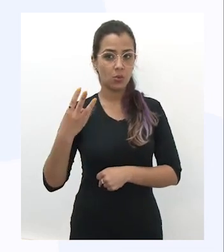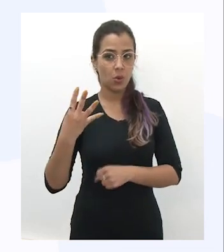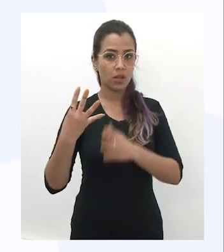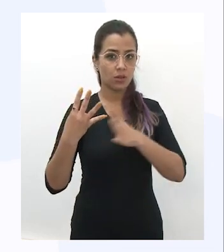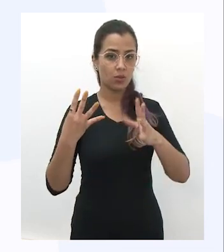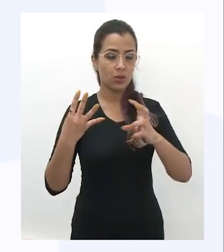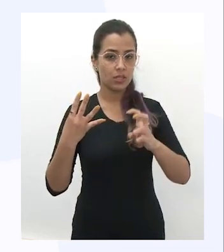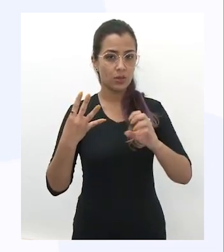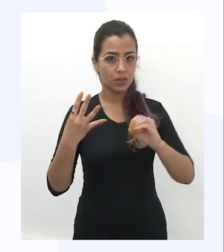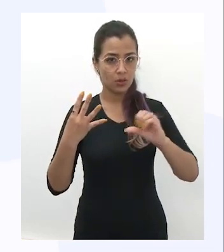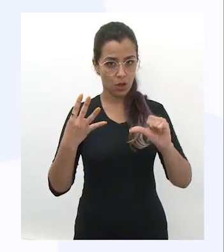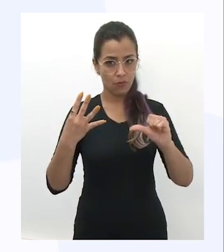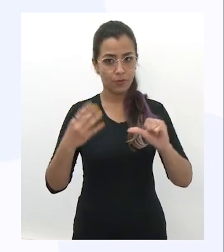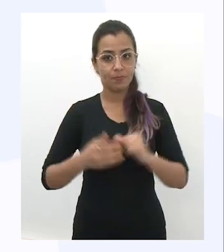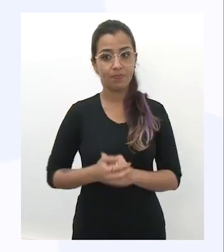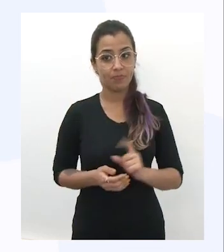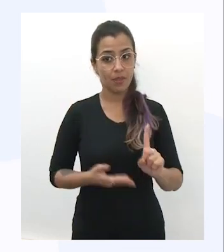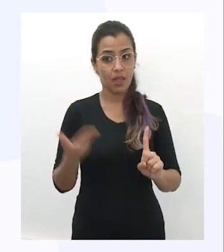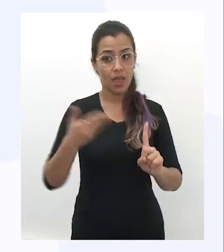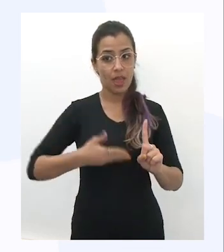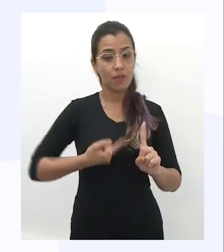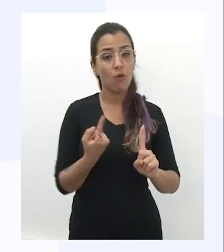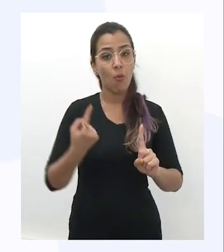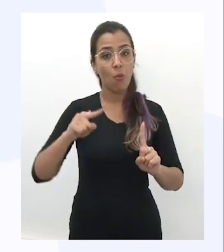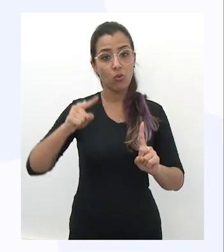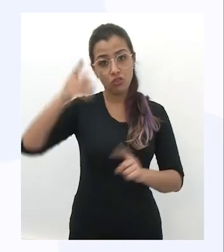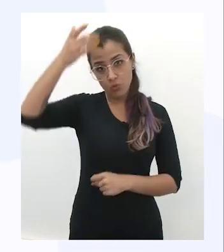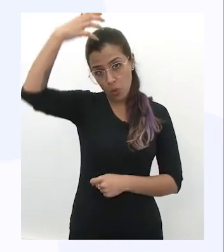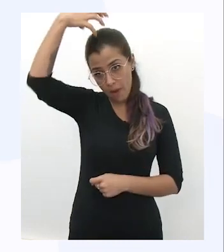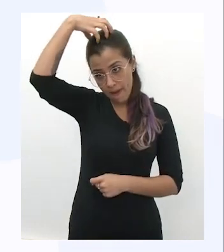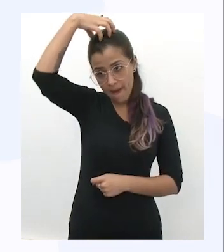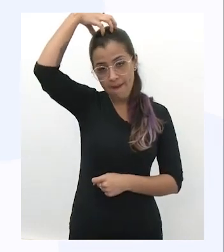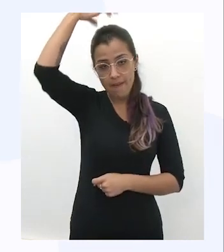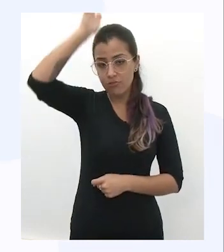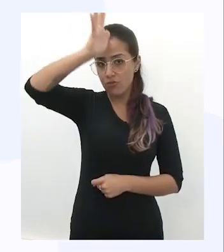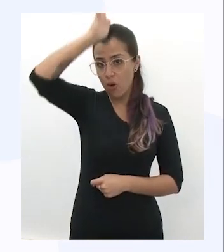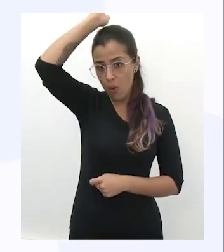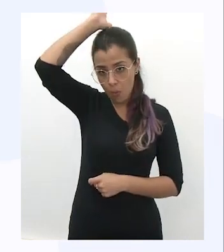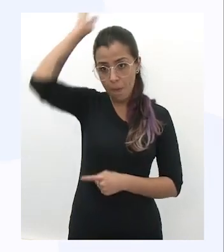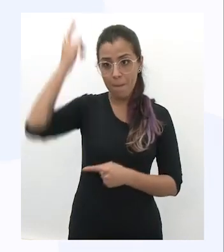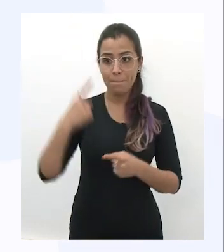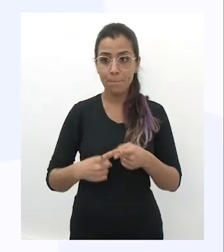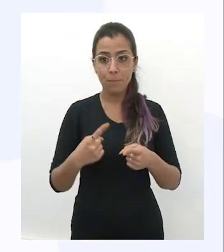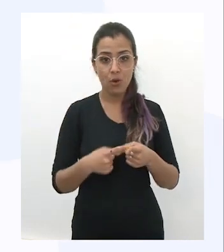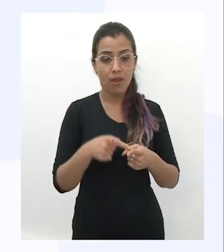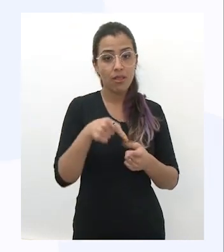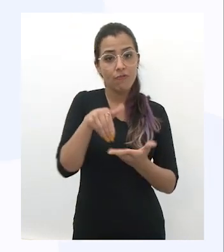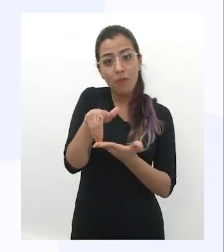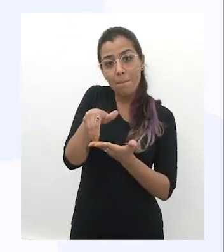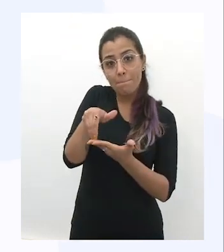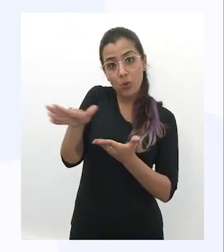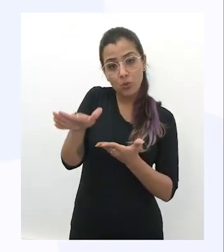razão de querer reduzir a importância do Senado na vida política romana, acabou sendo expulso